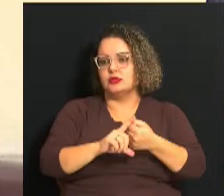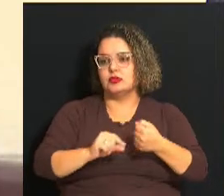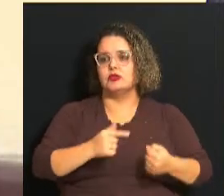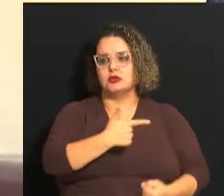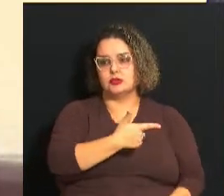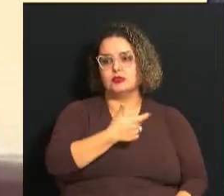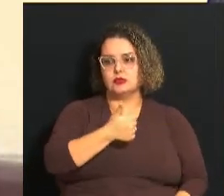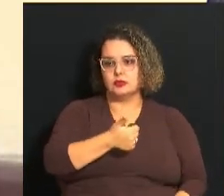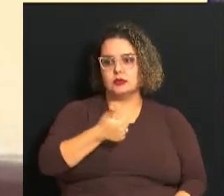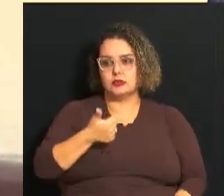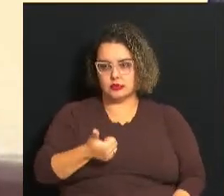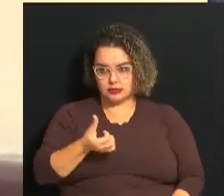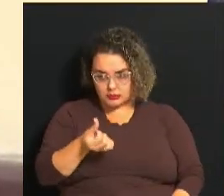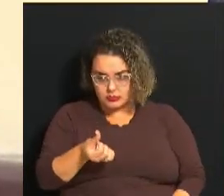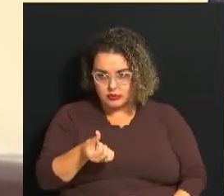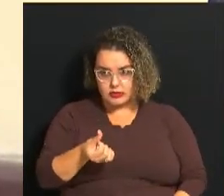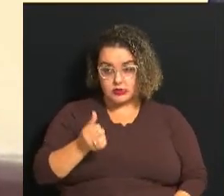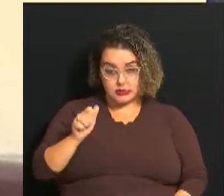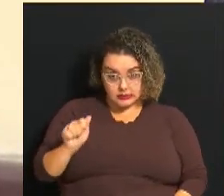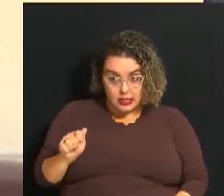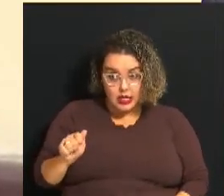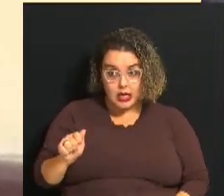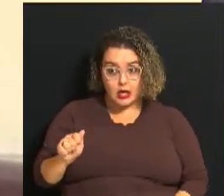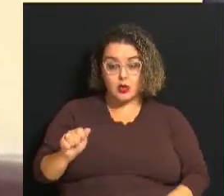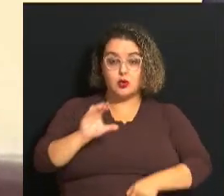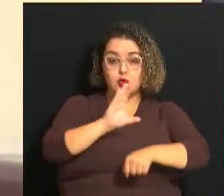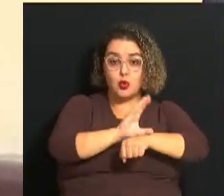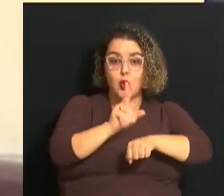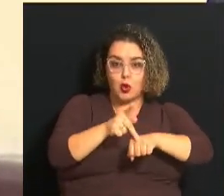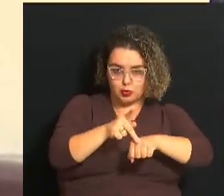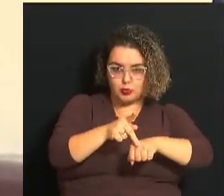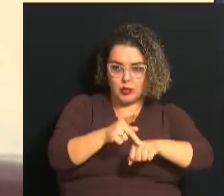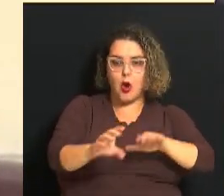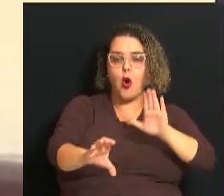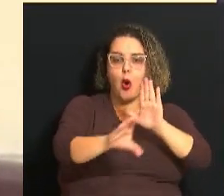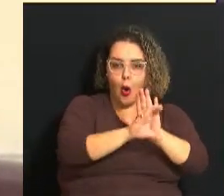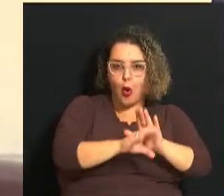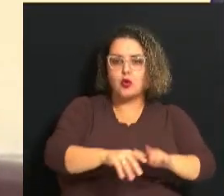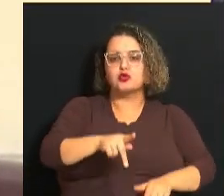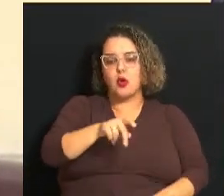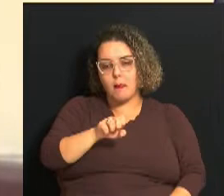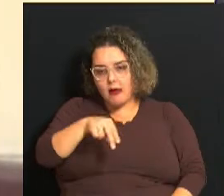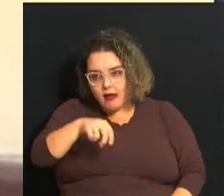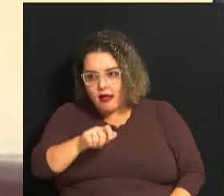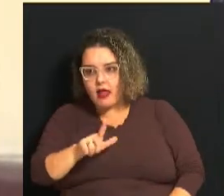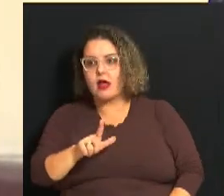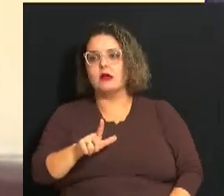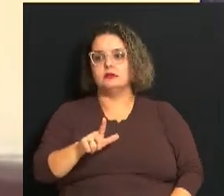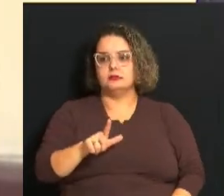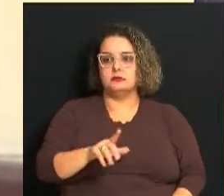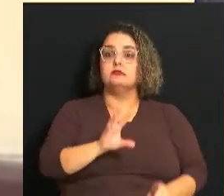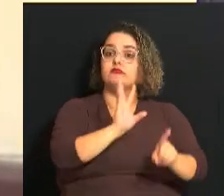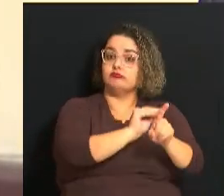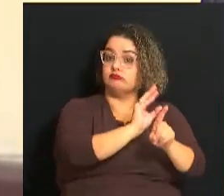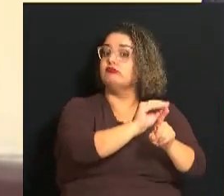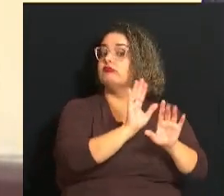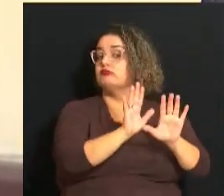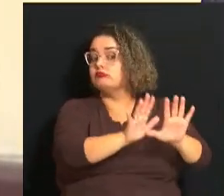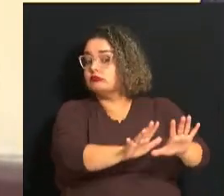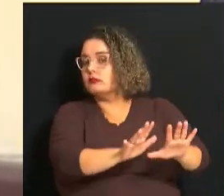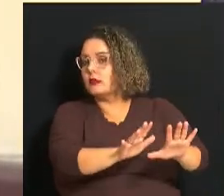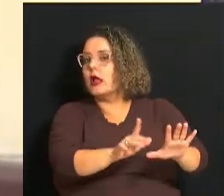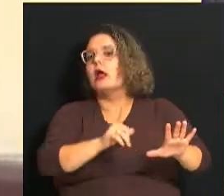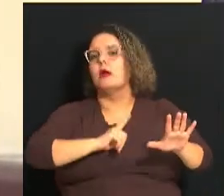216-a do Código Penal assédio sexual tá criminalizado assédio moral ainda pende de um regulamentação